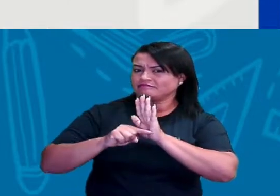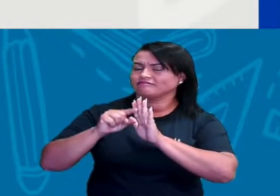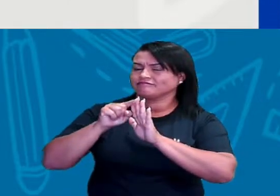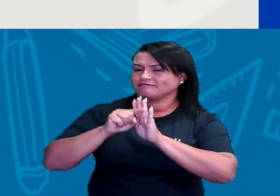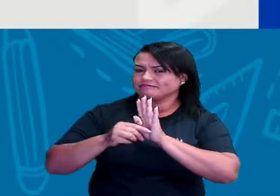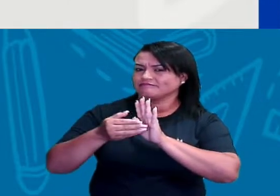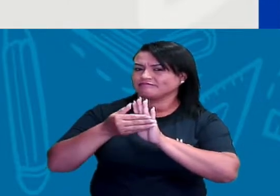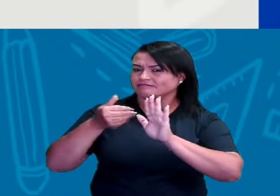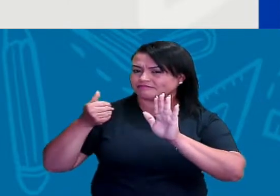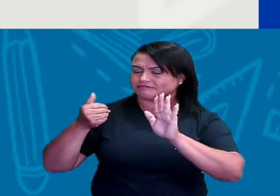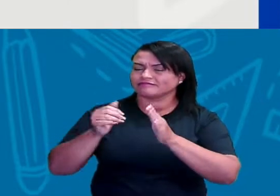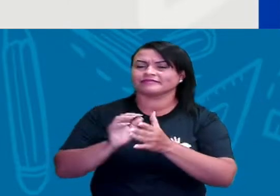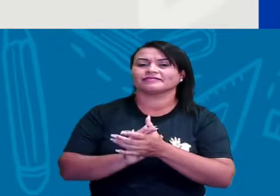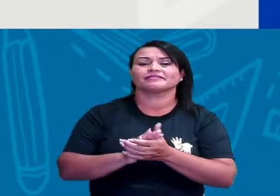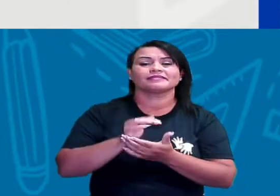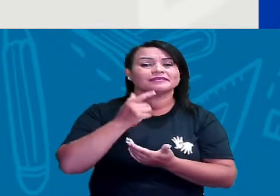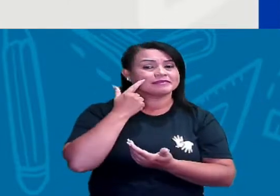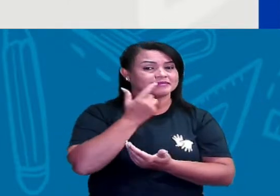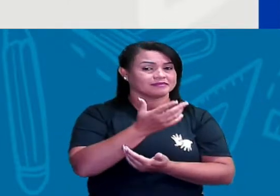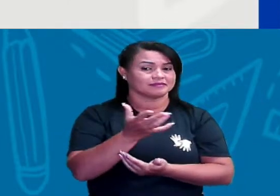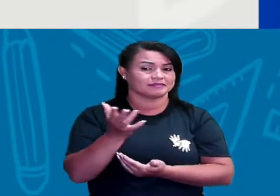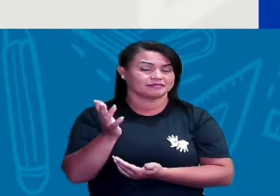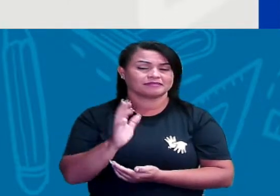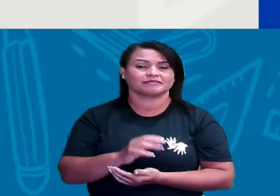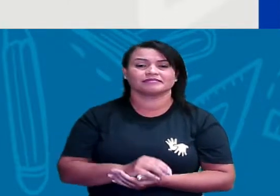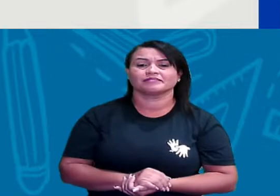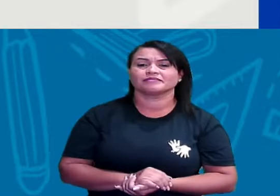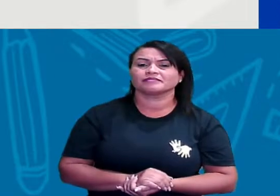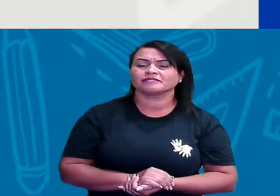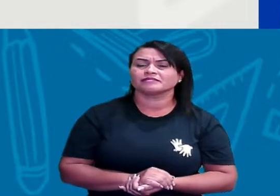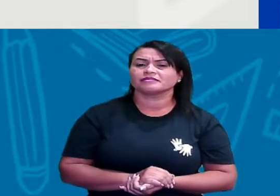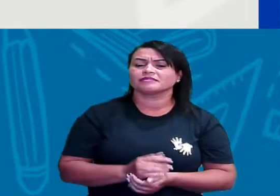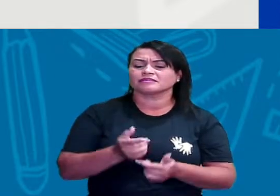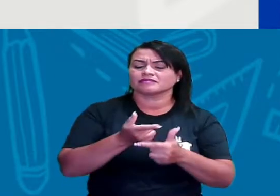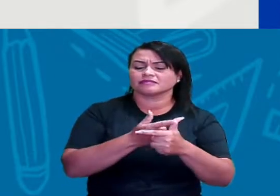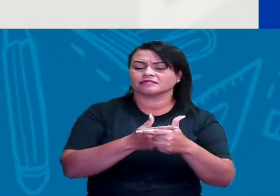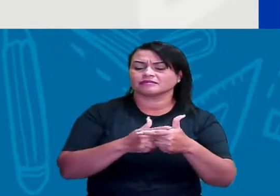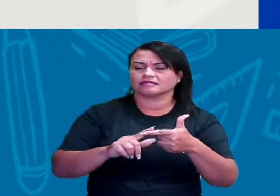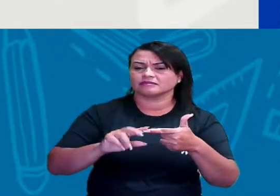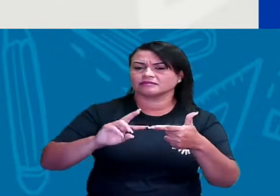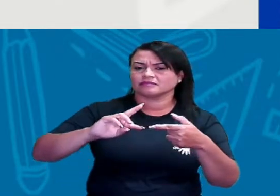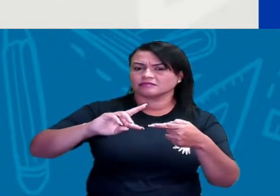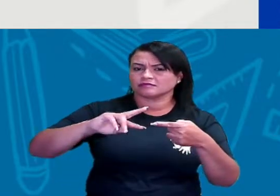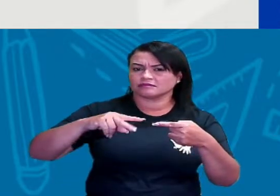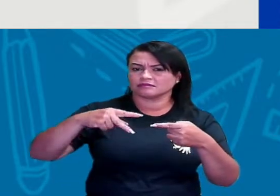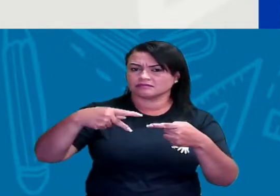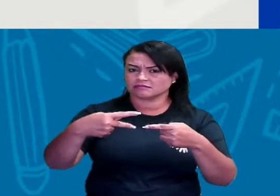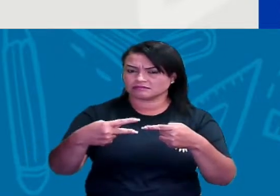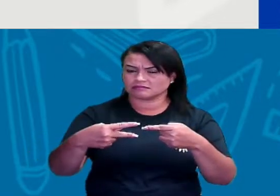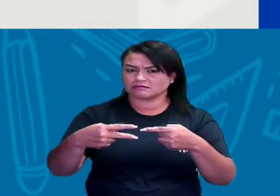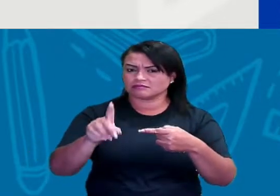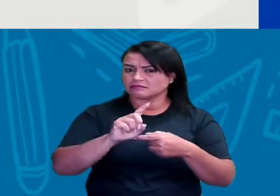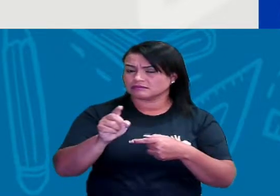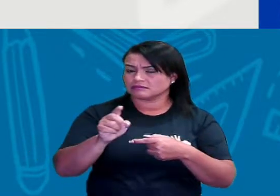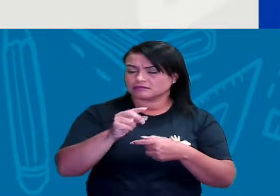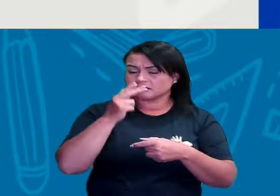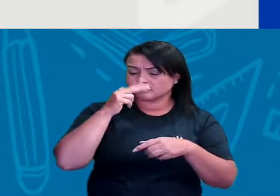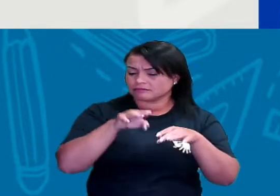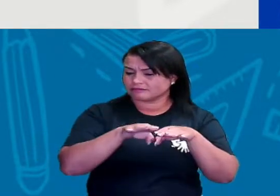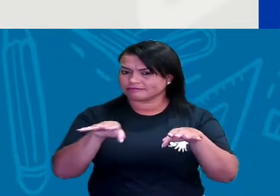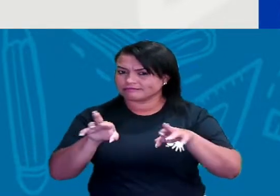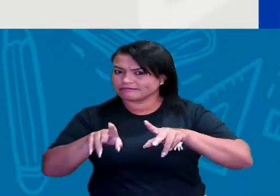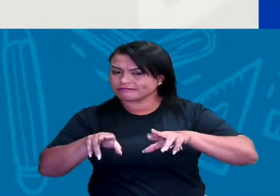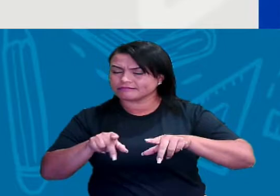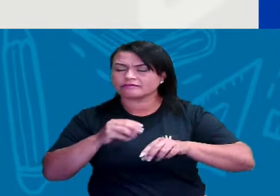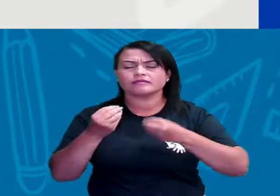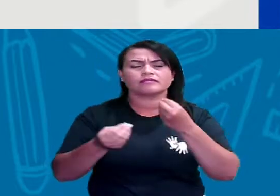subtrair, tá certo? Então, ó, vamos ver aqui. Ao dividirmos potências não nulas de mesma base, devemos